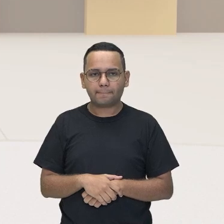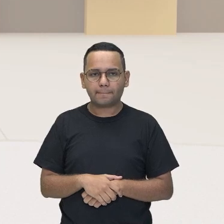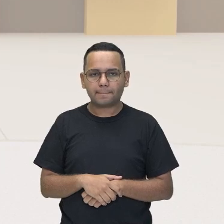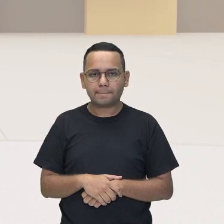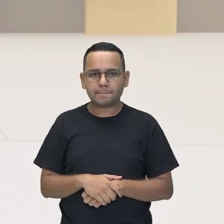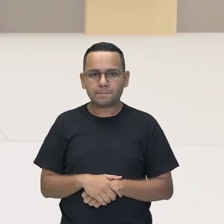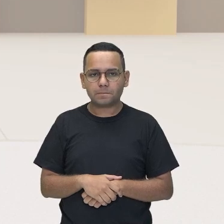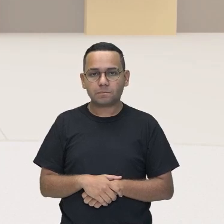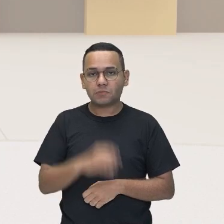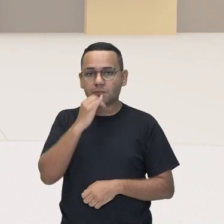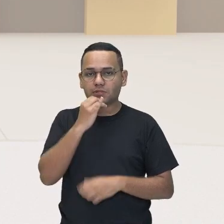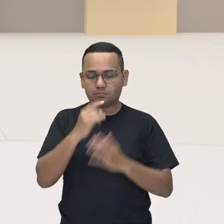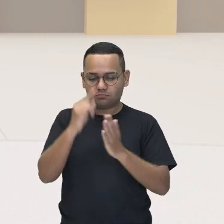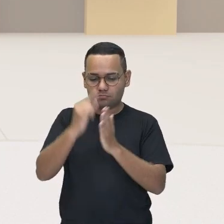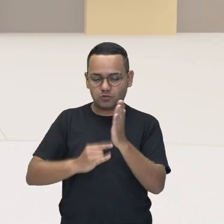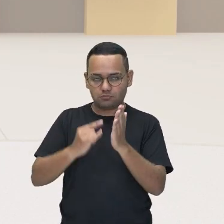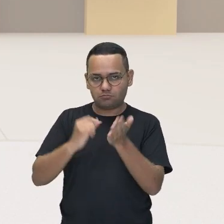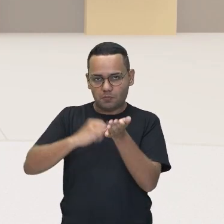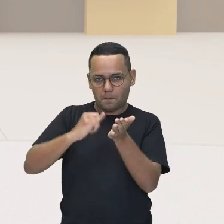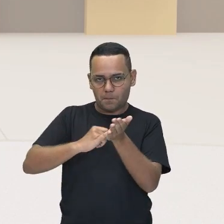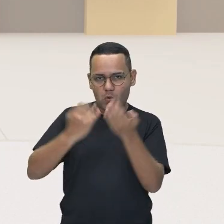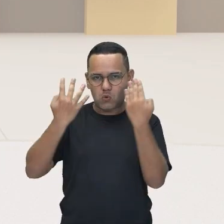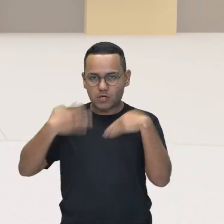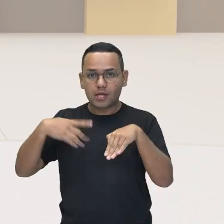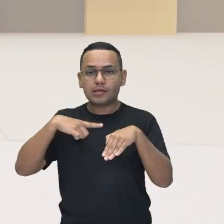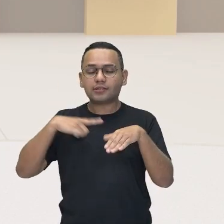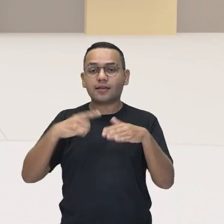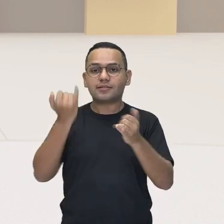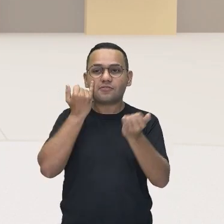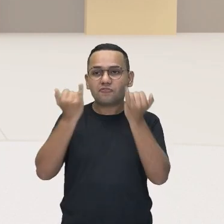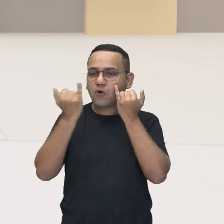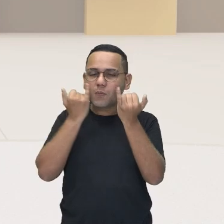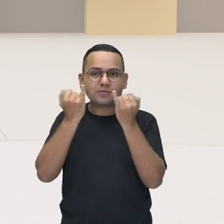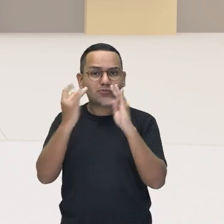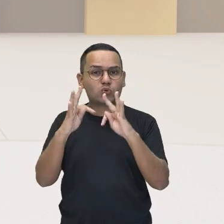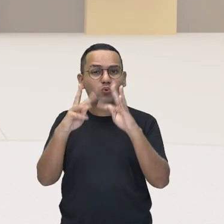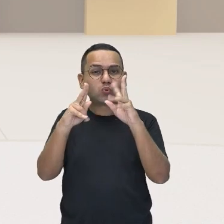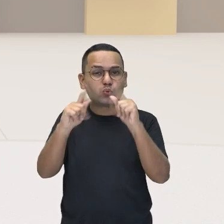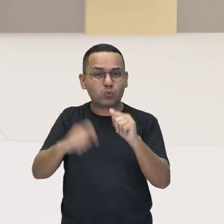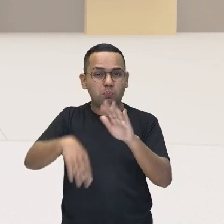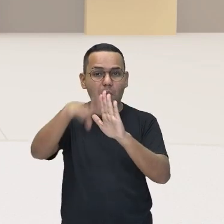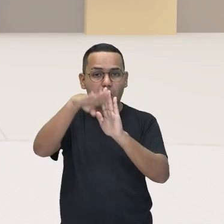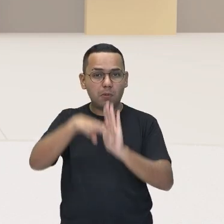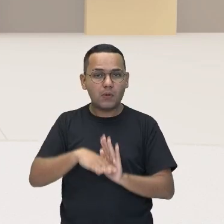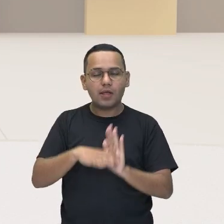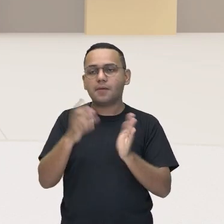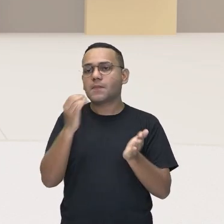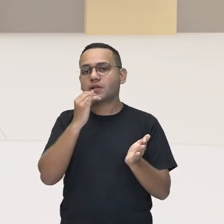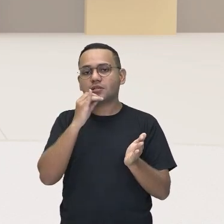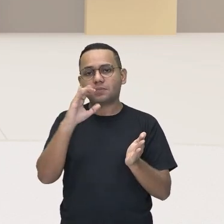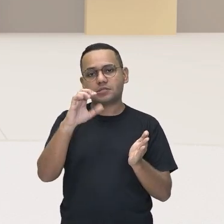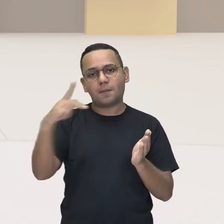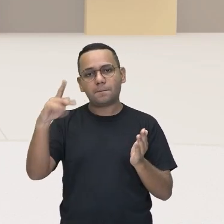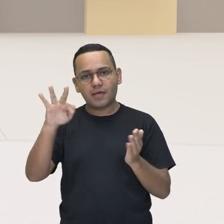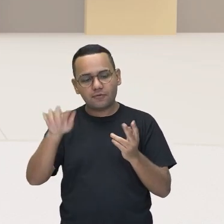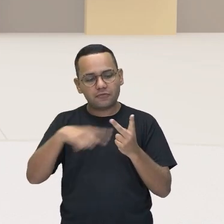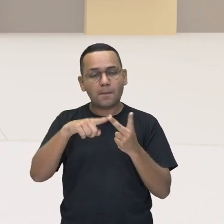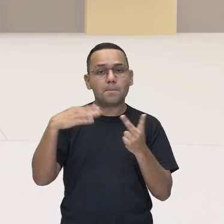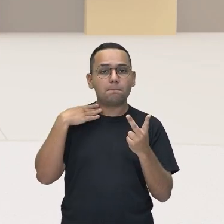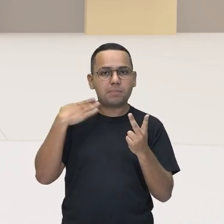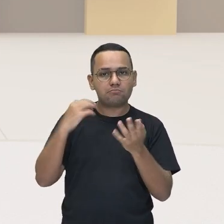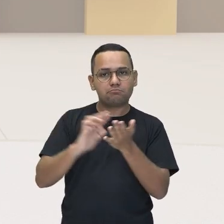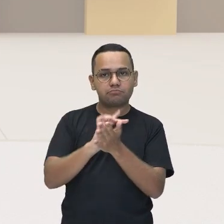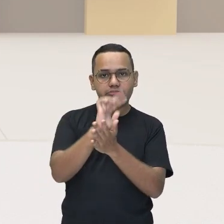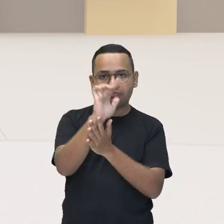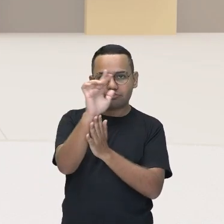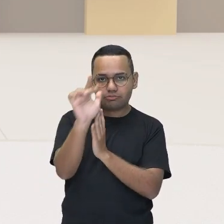o imposto de renda, você coloca os seus dados lá, você coloca a sua conta bancária, você coloca o seu CPF, então são informações que são necessárias, né?